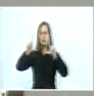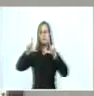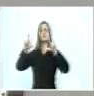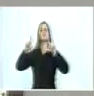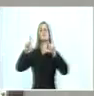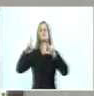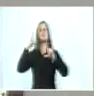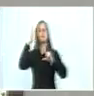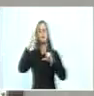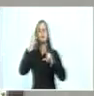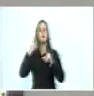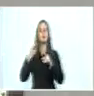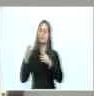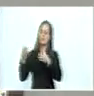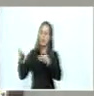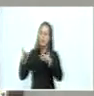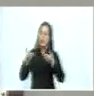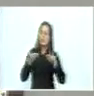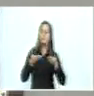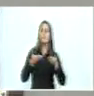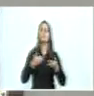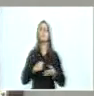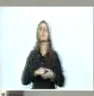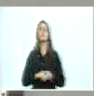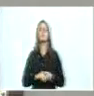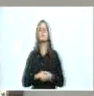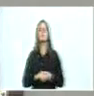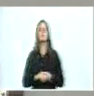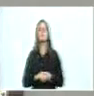o protesto, sejam sempre bem-vindos.